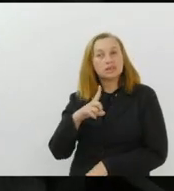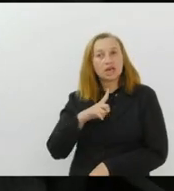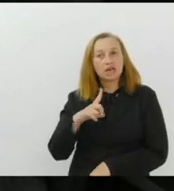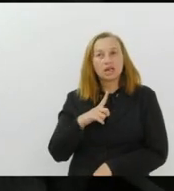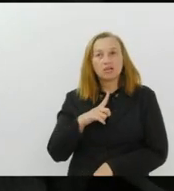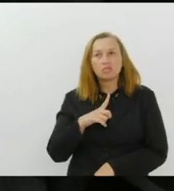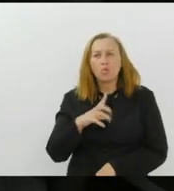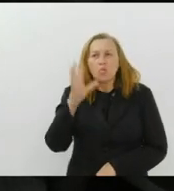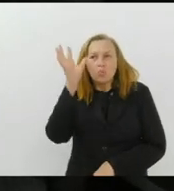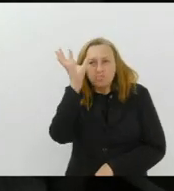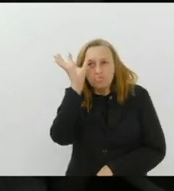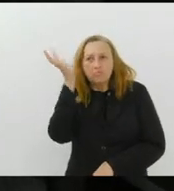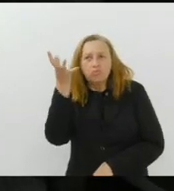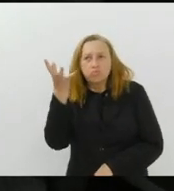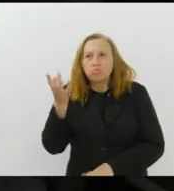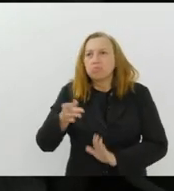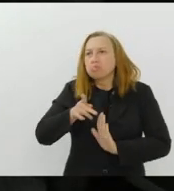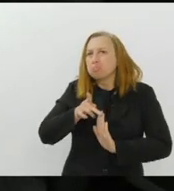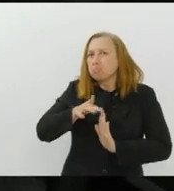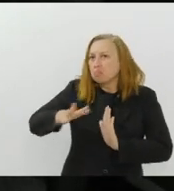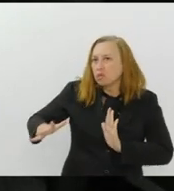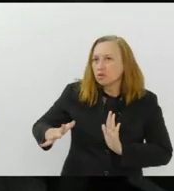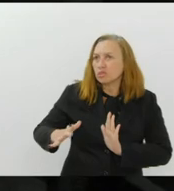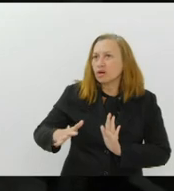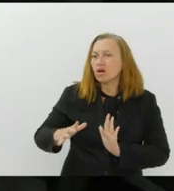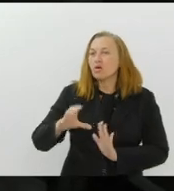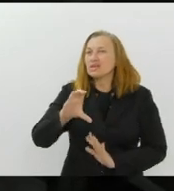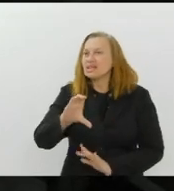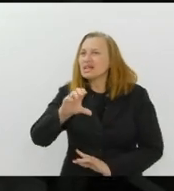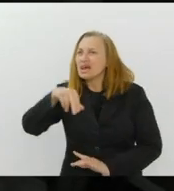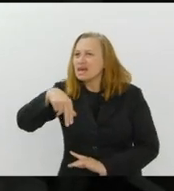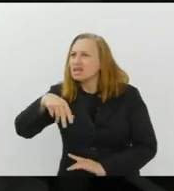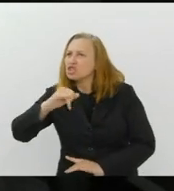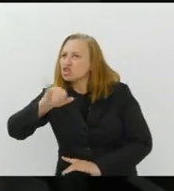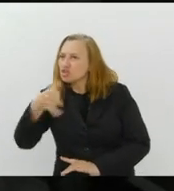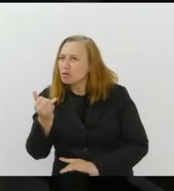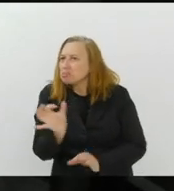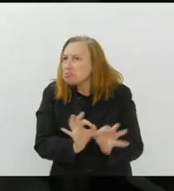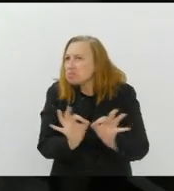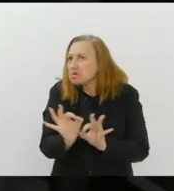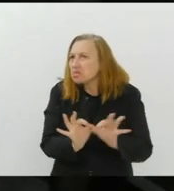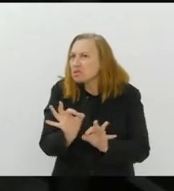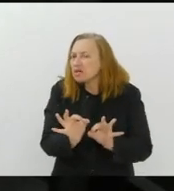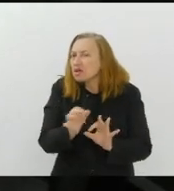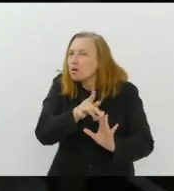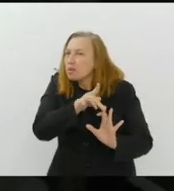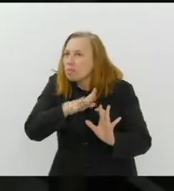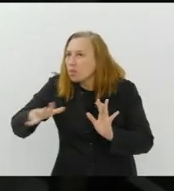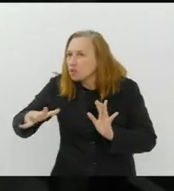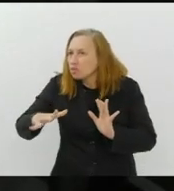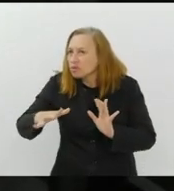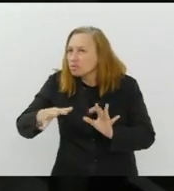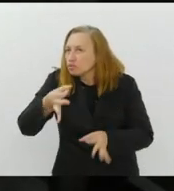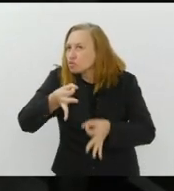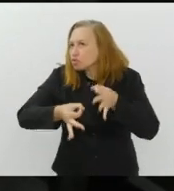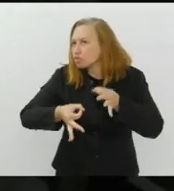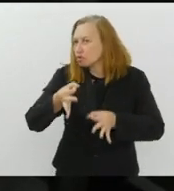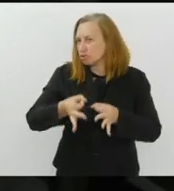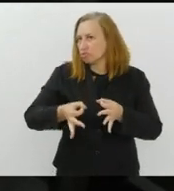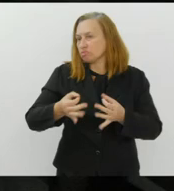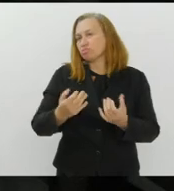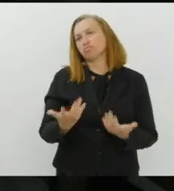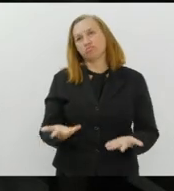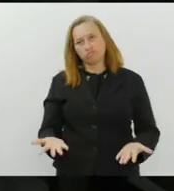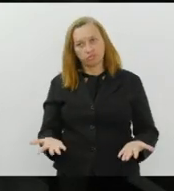uma solução, inclusive protocolar. O CNJ tem elaborado recentemente uma série de protocolos de julgamento para situações